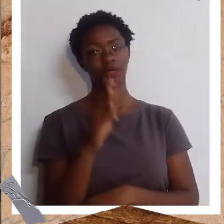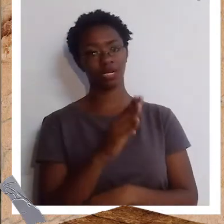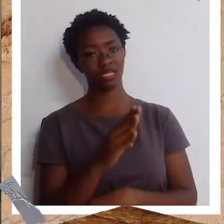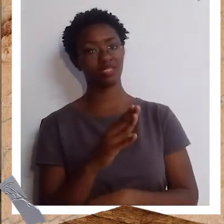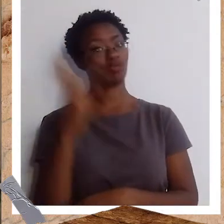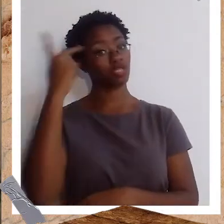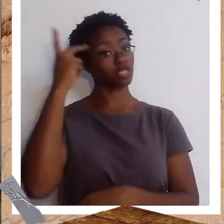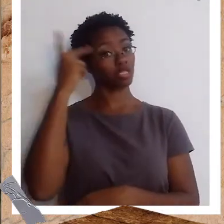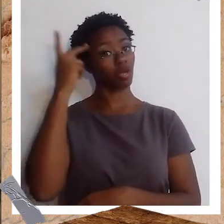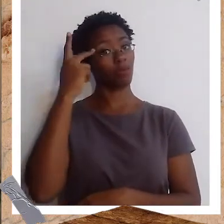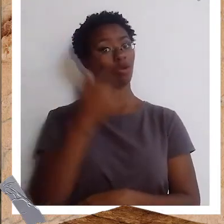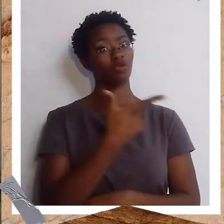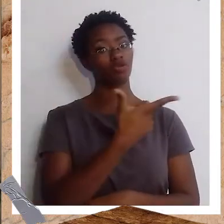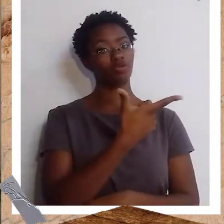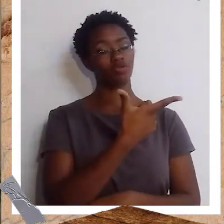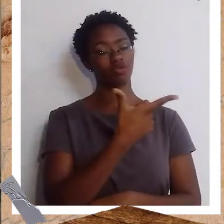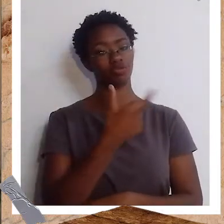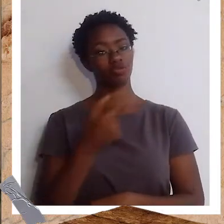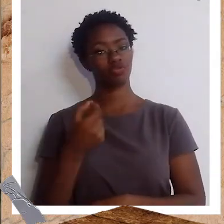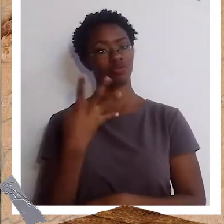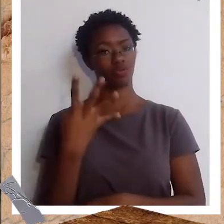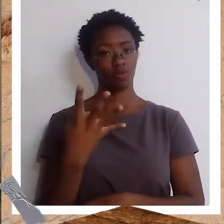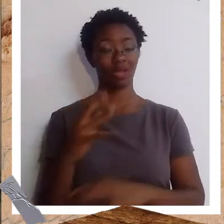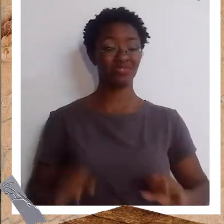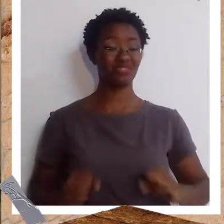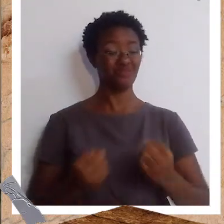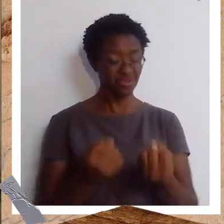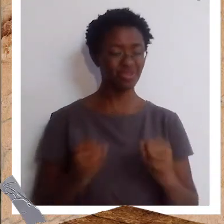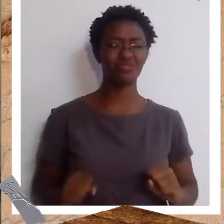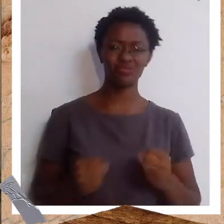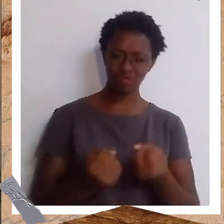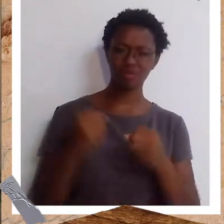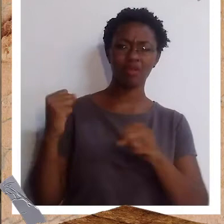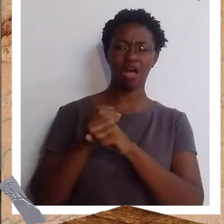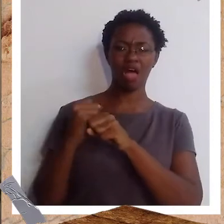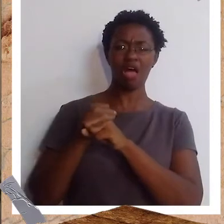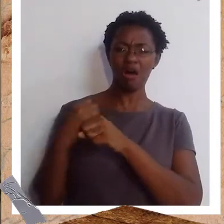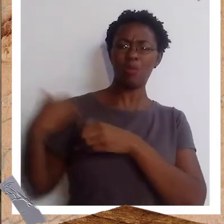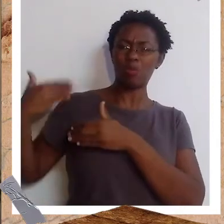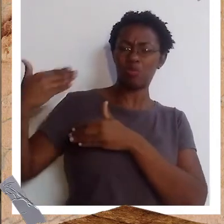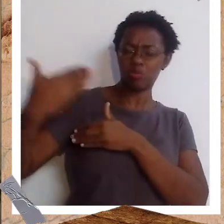são vários os esforços que vêm sendo feitos há muitas décadas para a